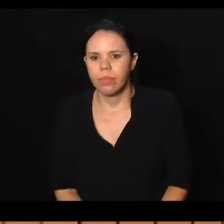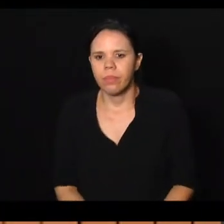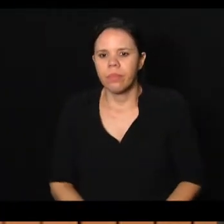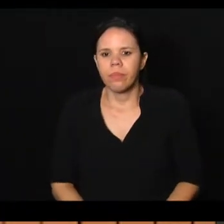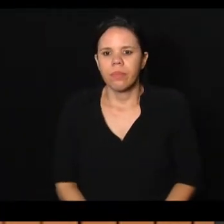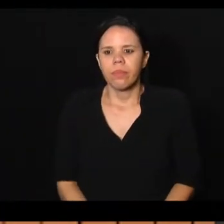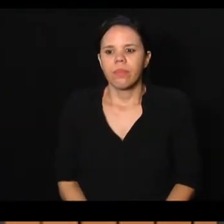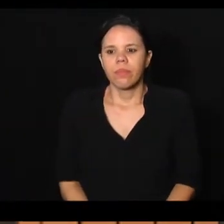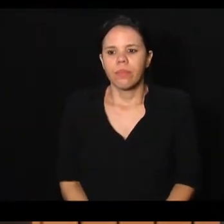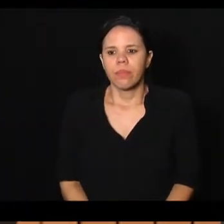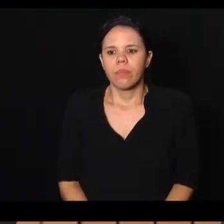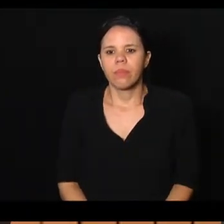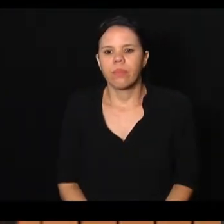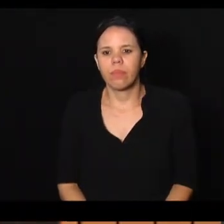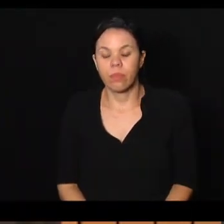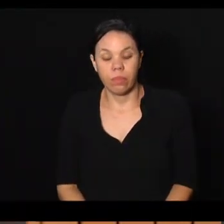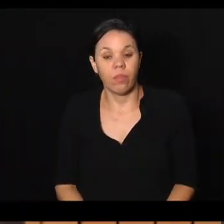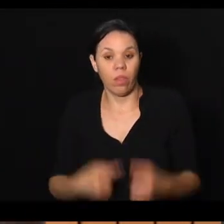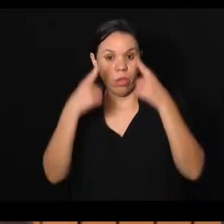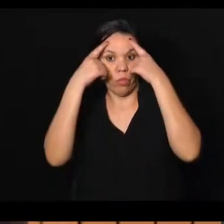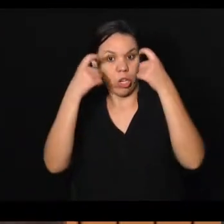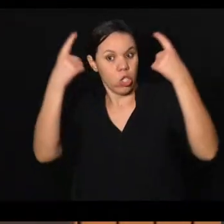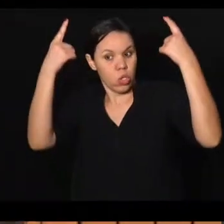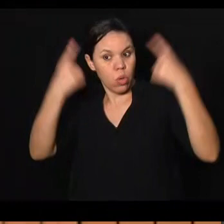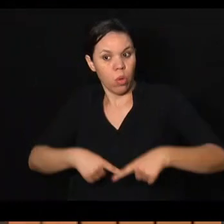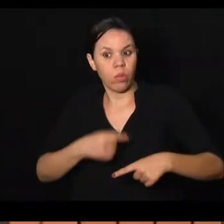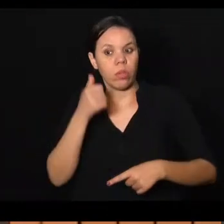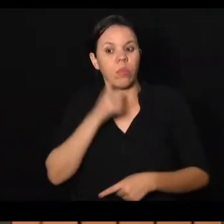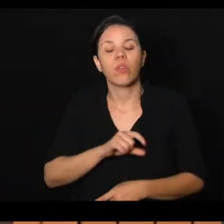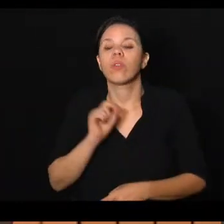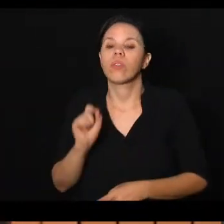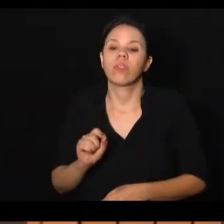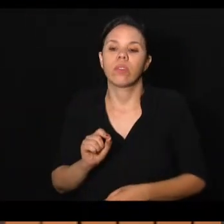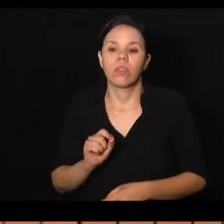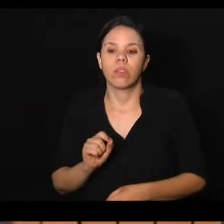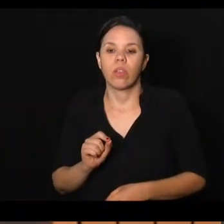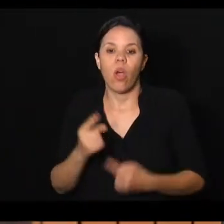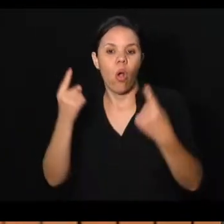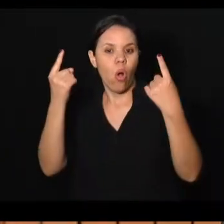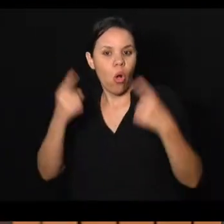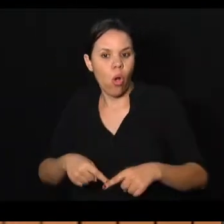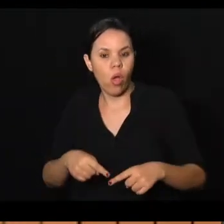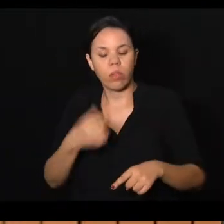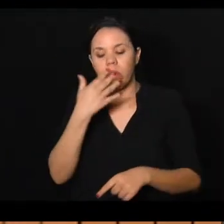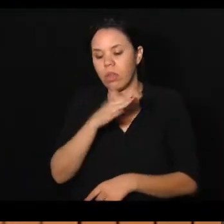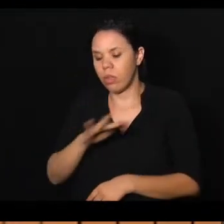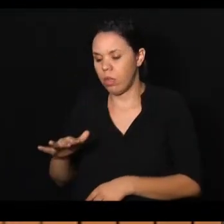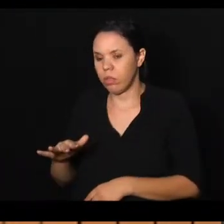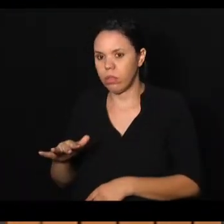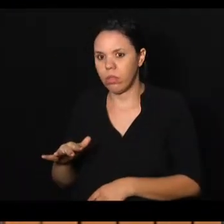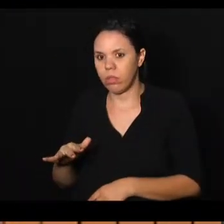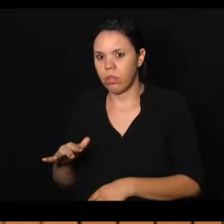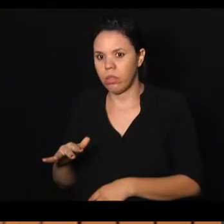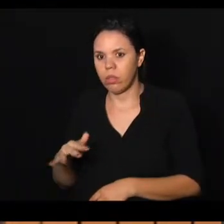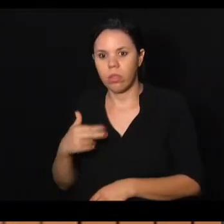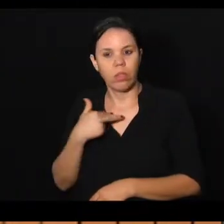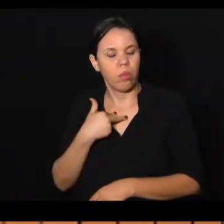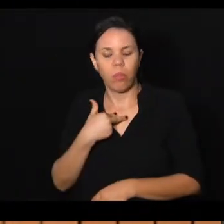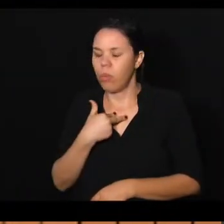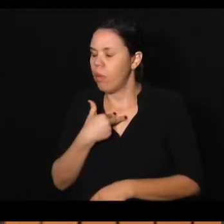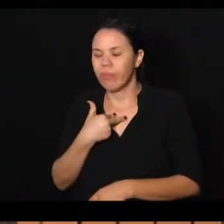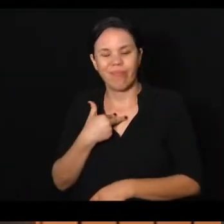Senhores, a violência contra a mulher e a violência contra a criança não se